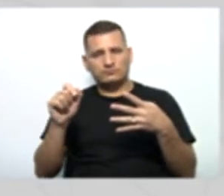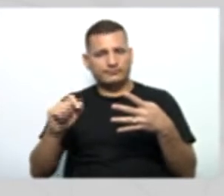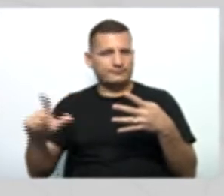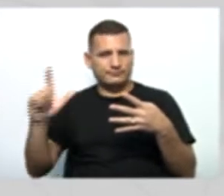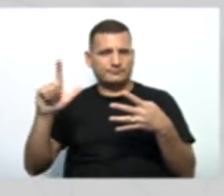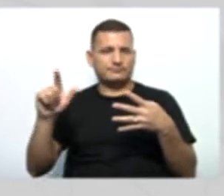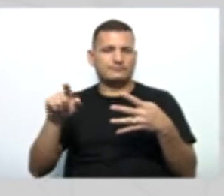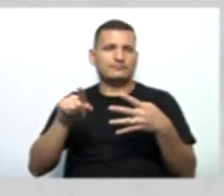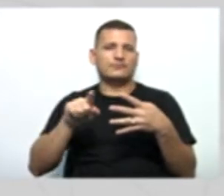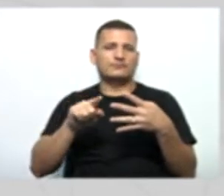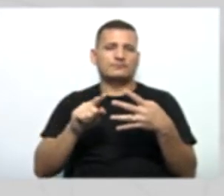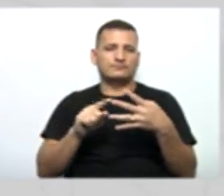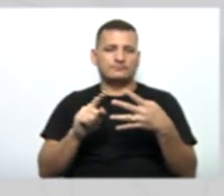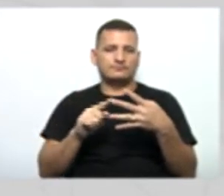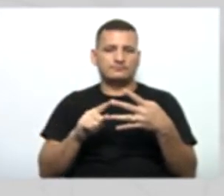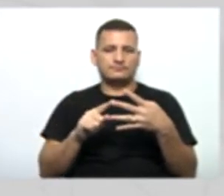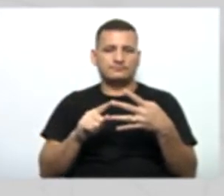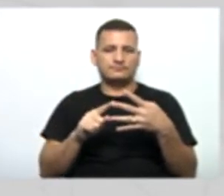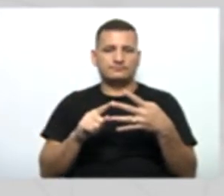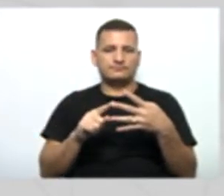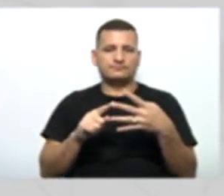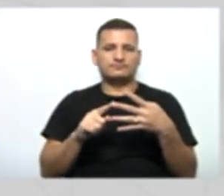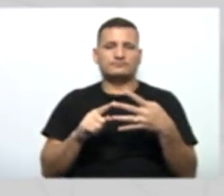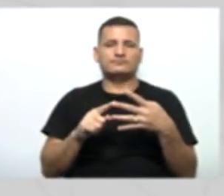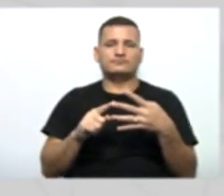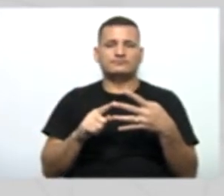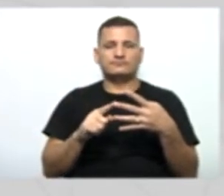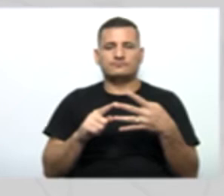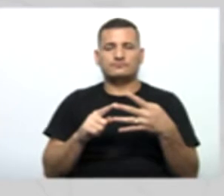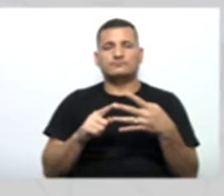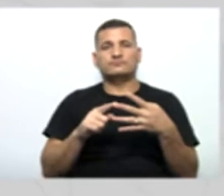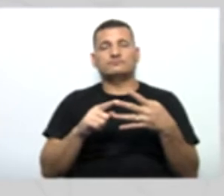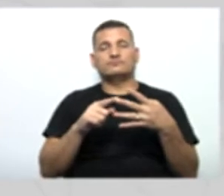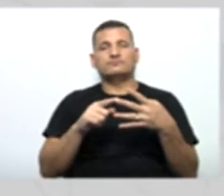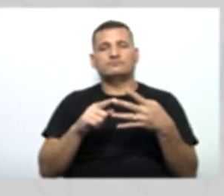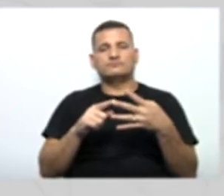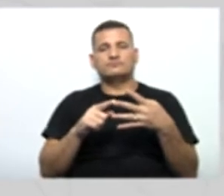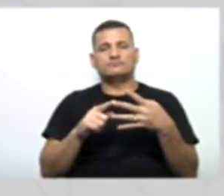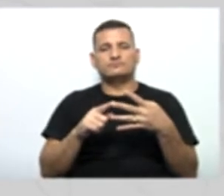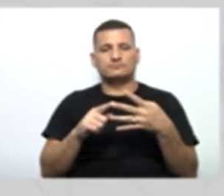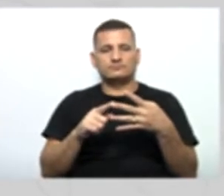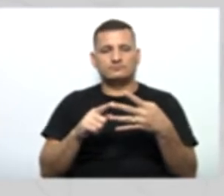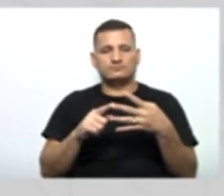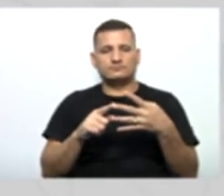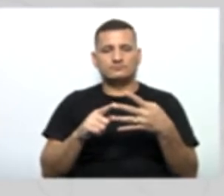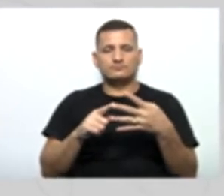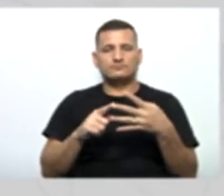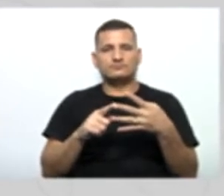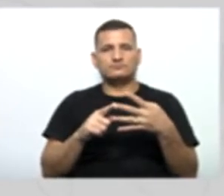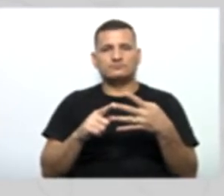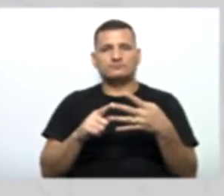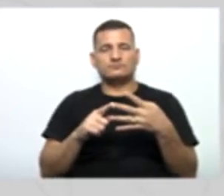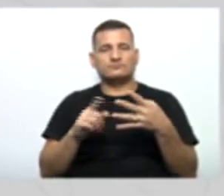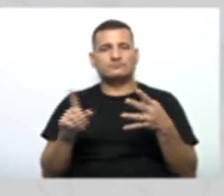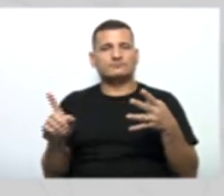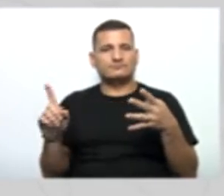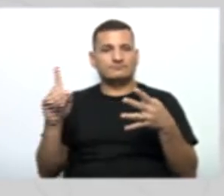aqui, ó, essa informação é muito importante. Já anotem aí, galera, ó. A inclusão acontece